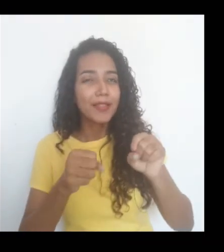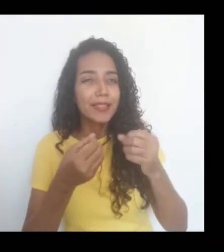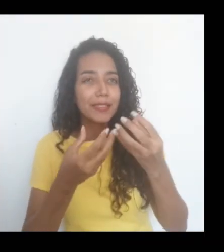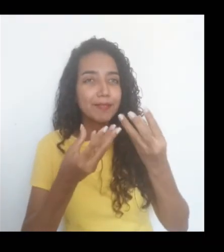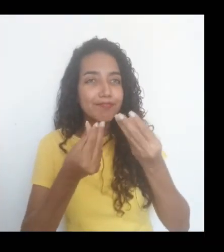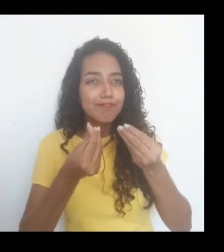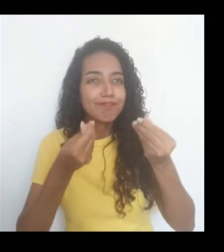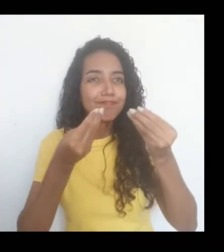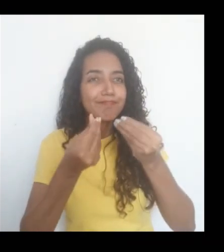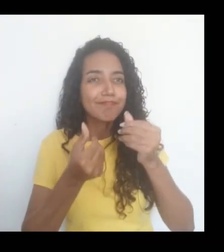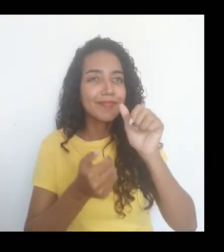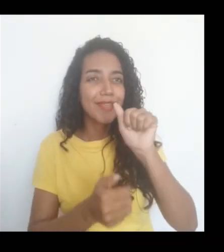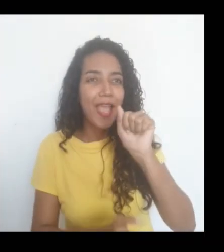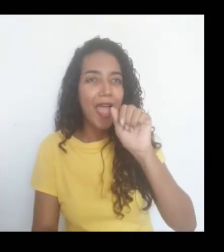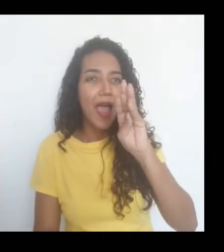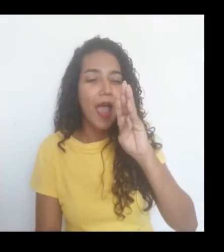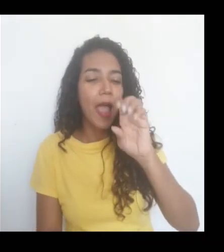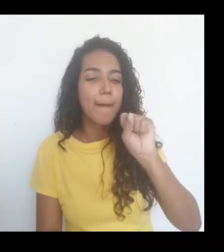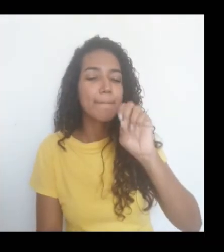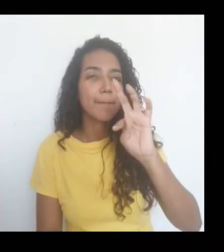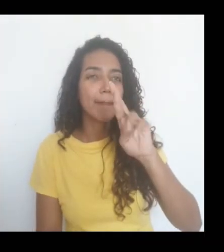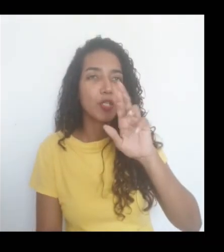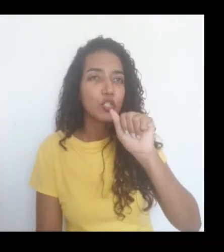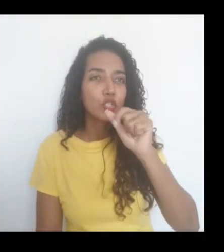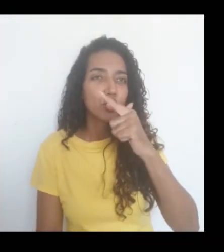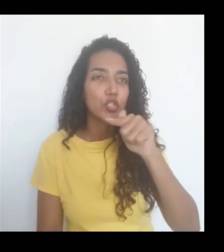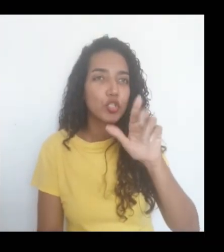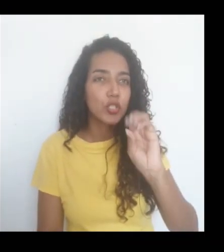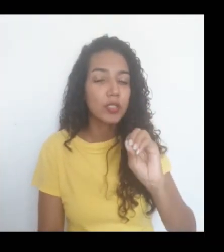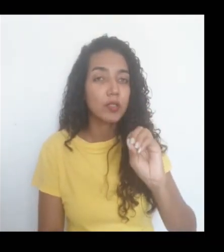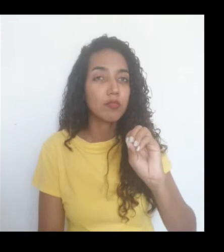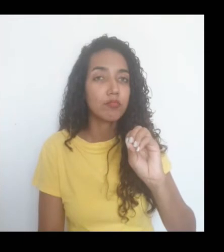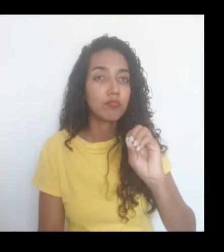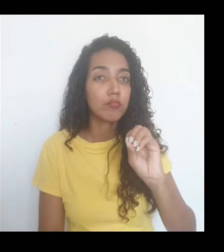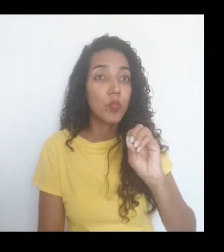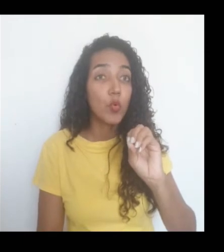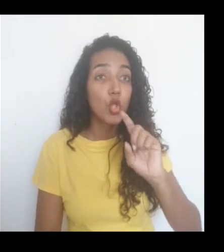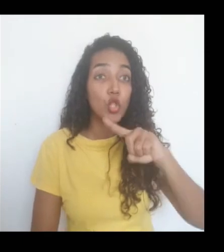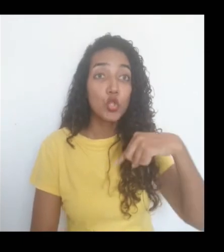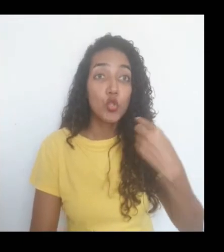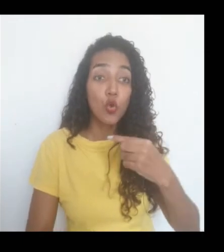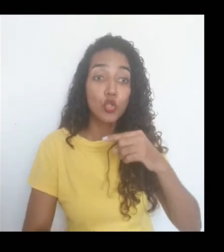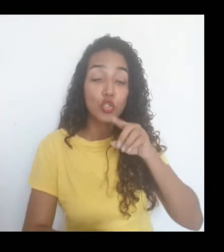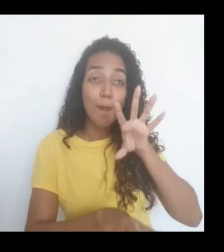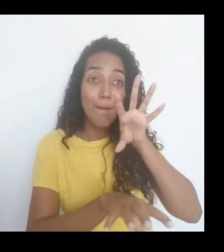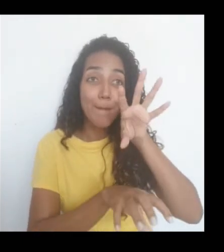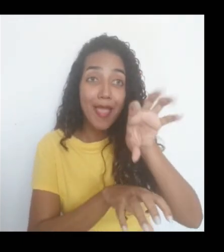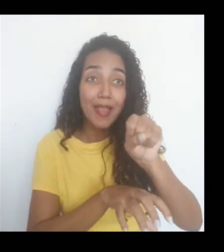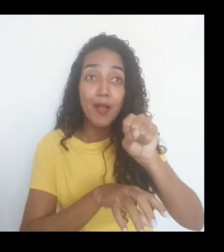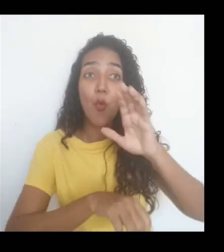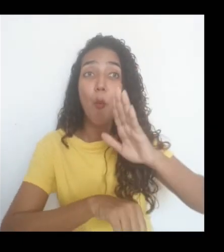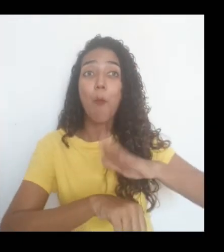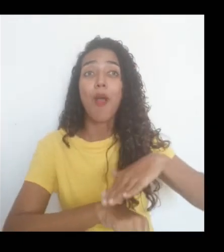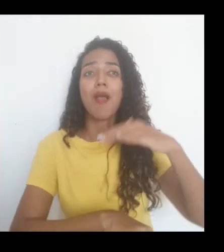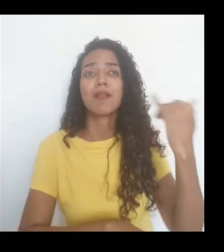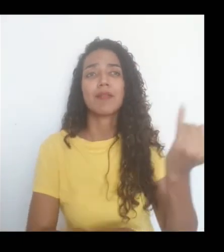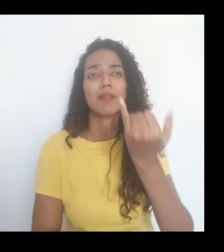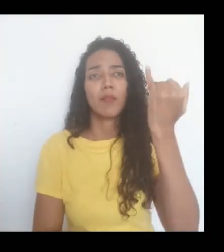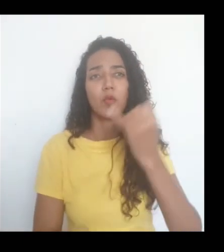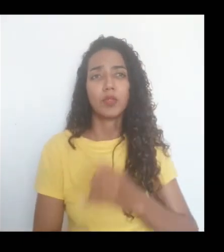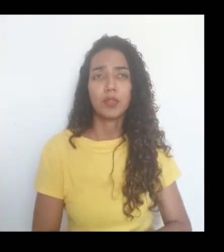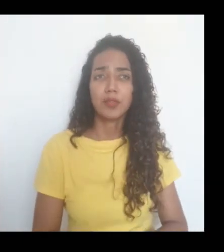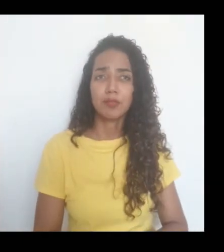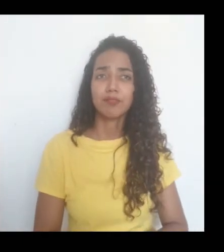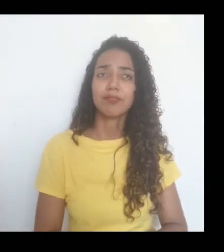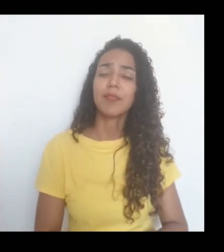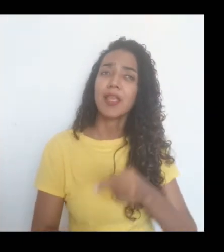só deixa e extrai o que é essencial. É a mesma coisa na orientação a objetos. Qualquer sistema que eu venha